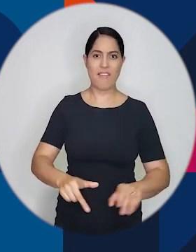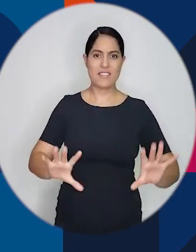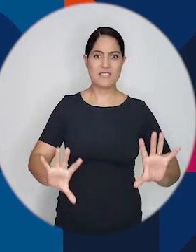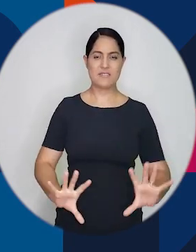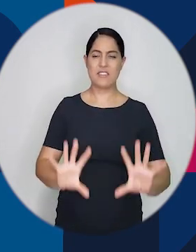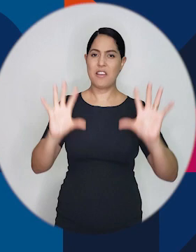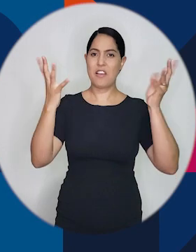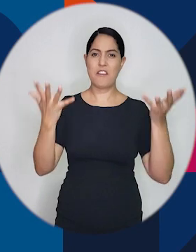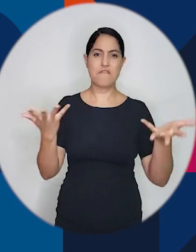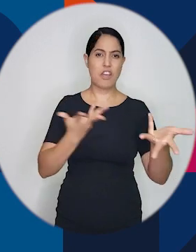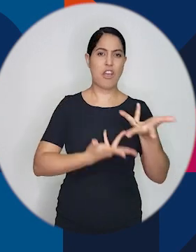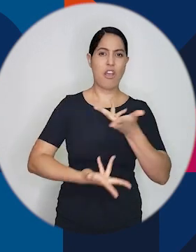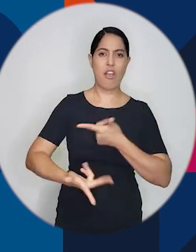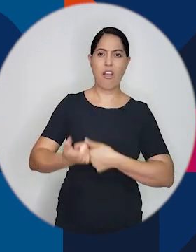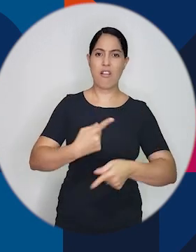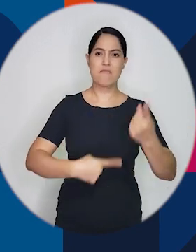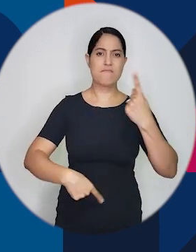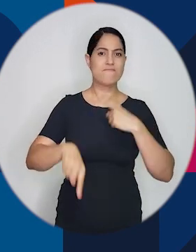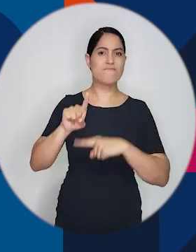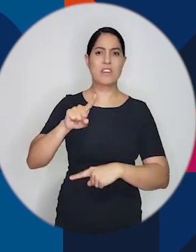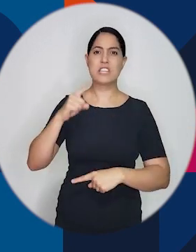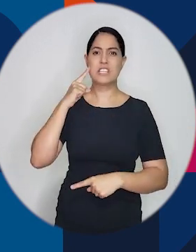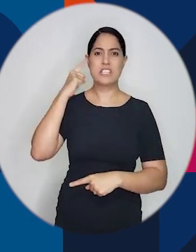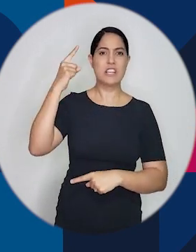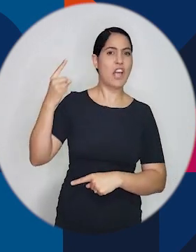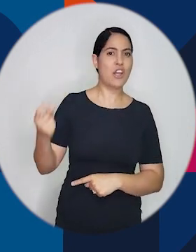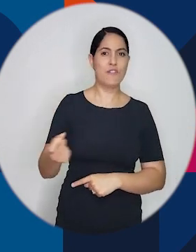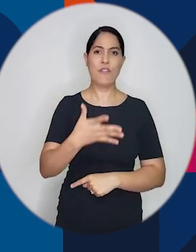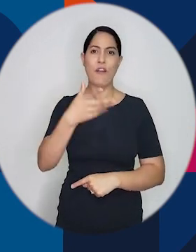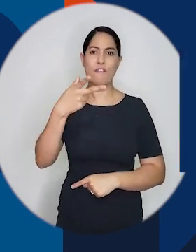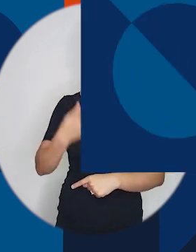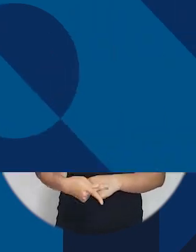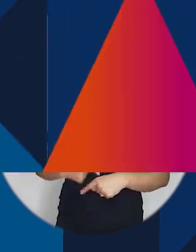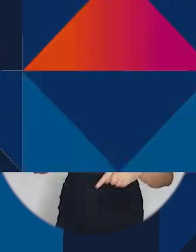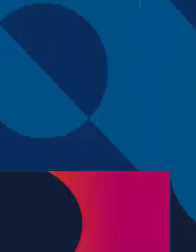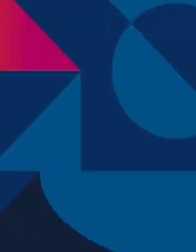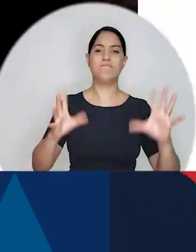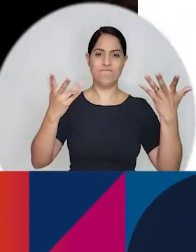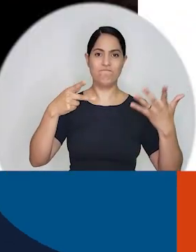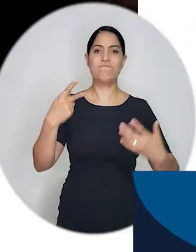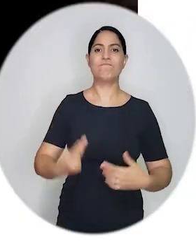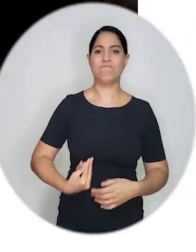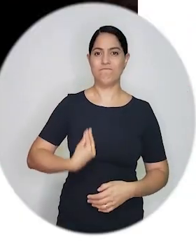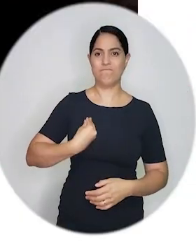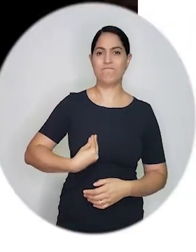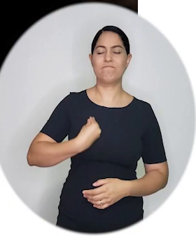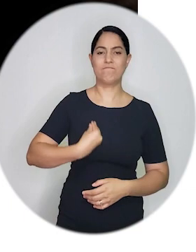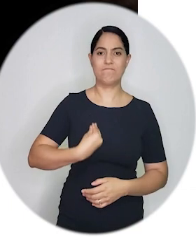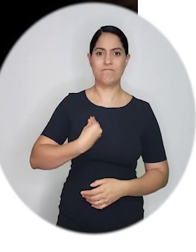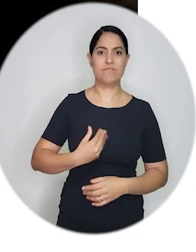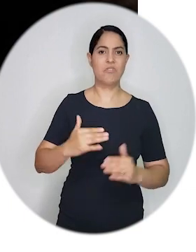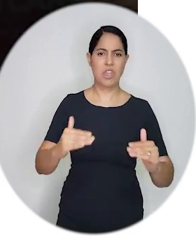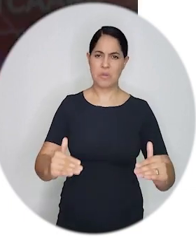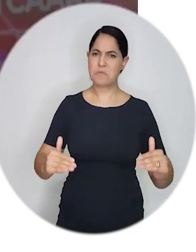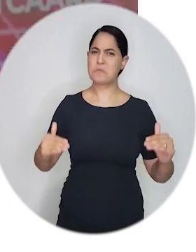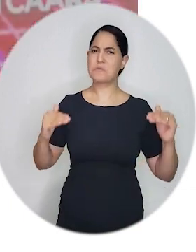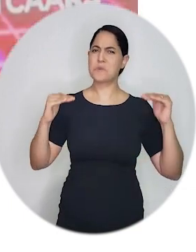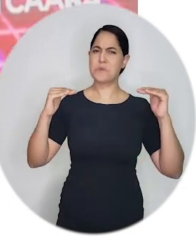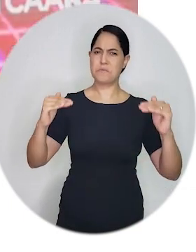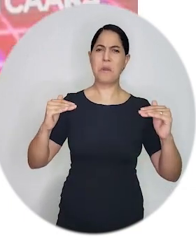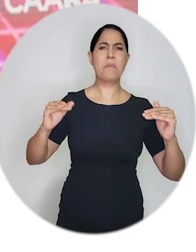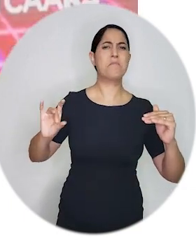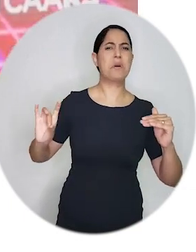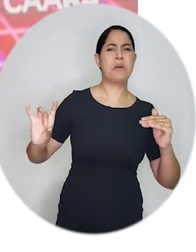da OAB, o mais inovador já realizado. Este evento está